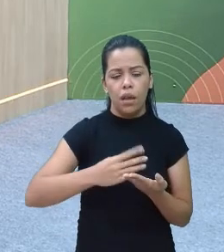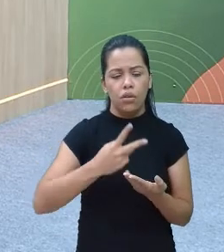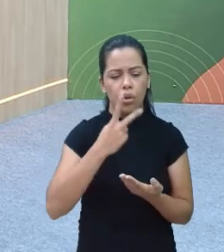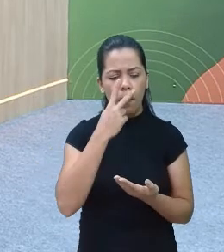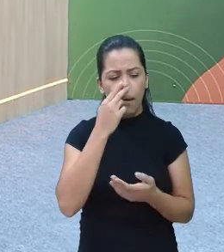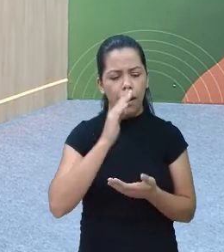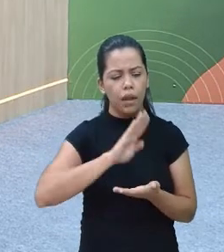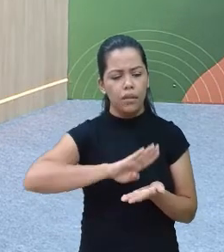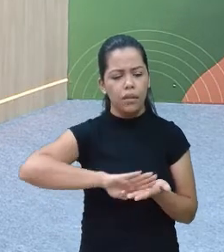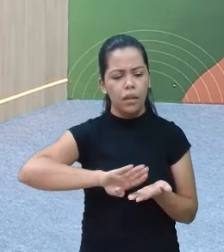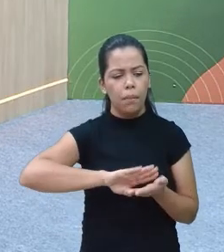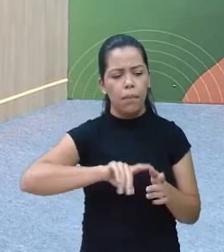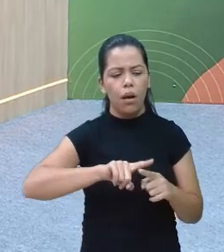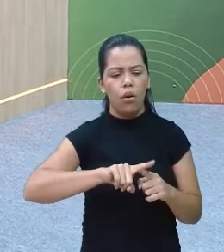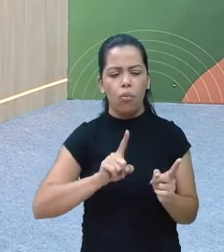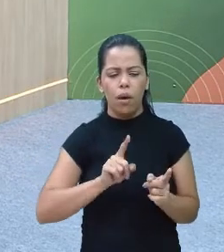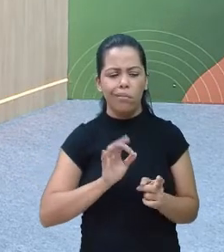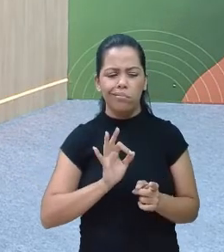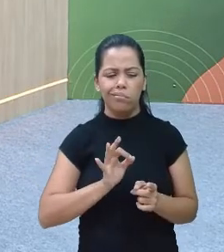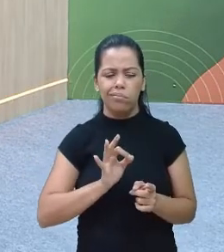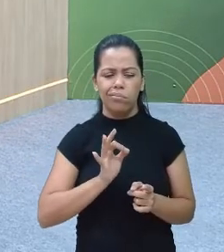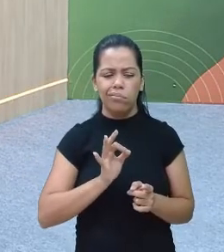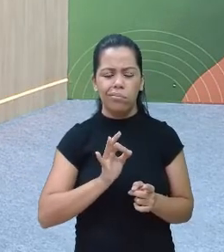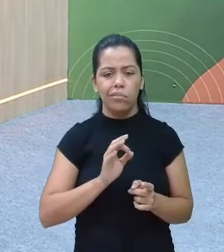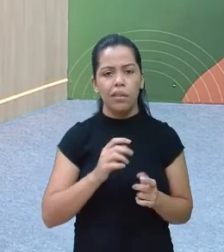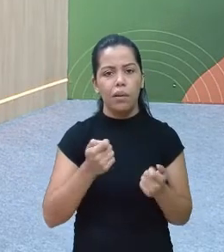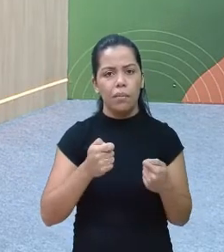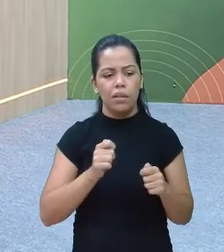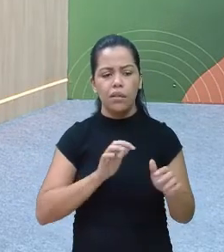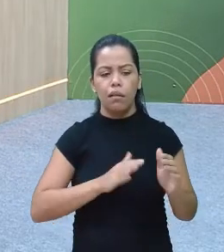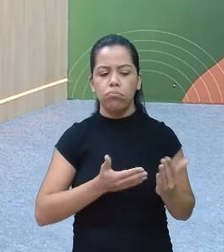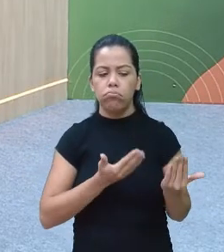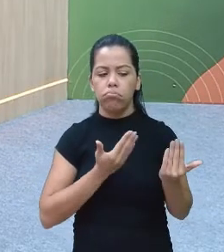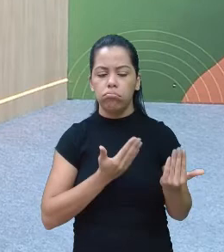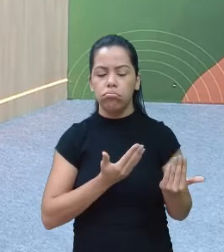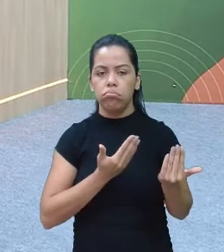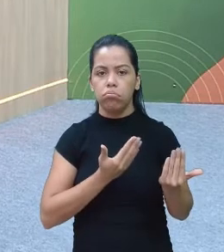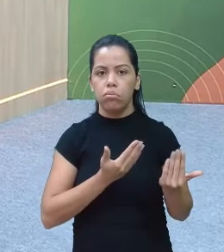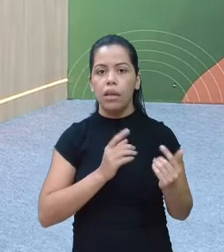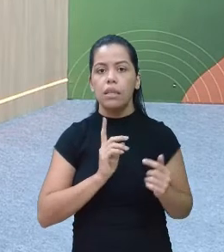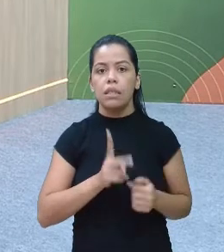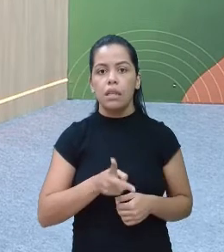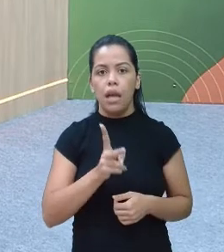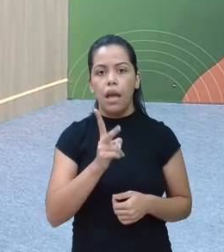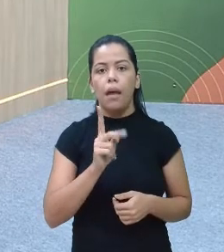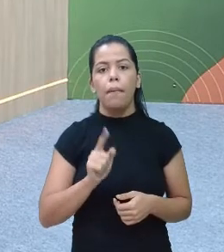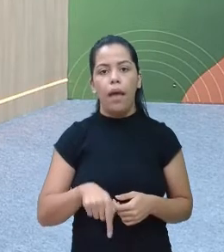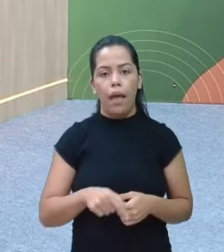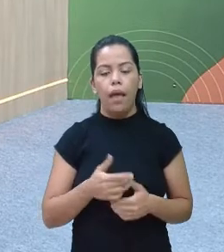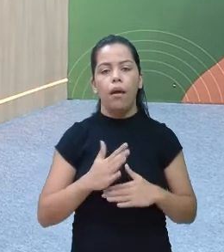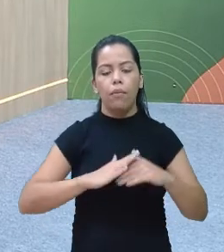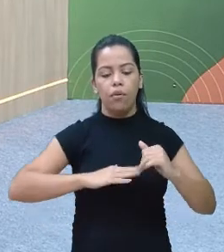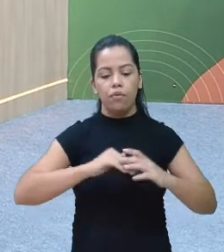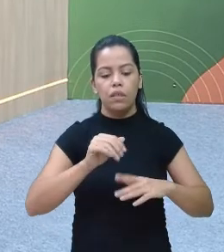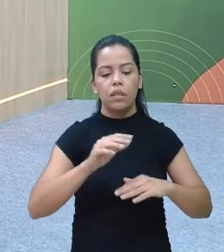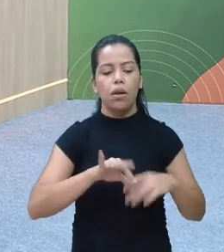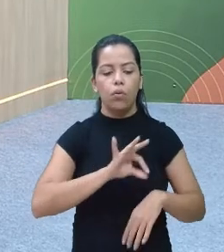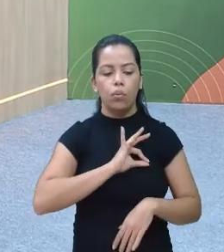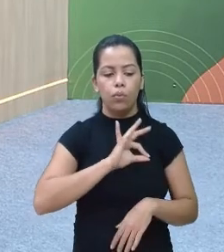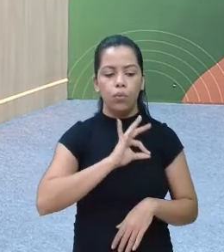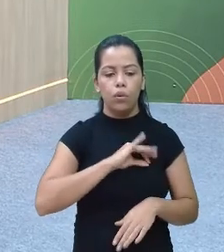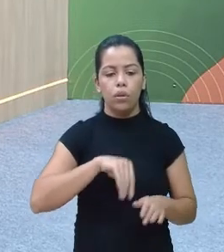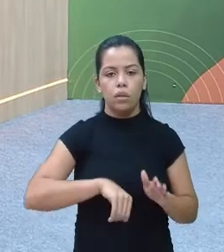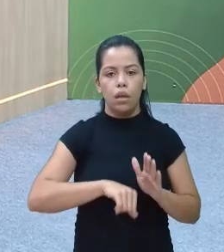nunca tem certeza. Então, todos esses crimes aqui acontecem e é função do perito criminal também, perito